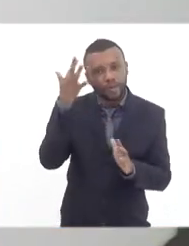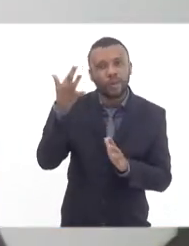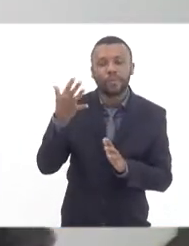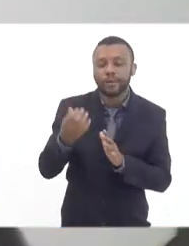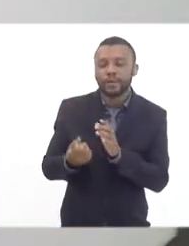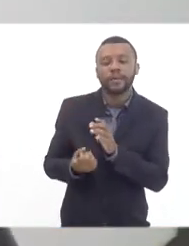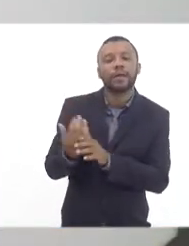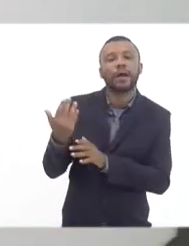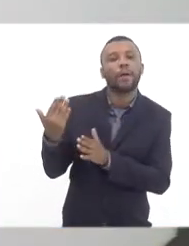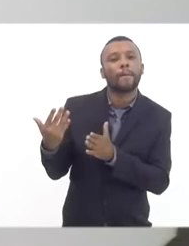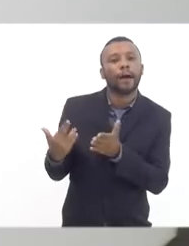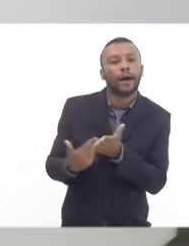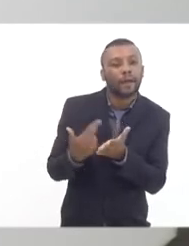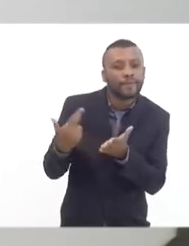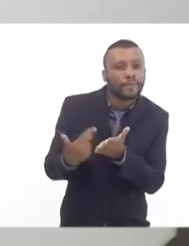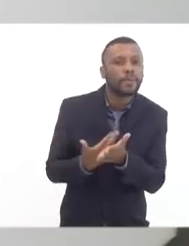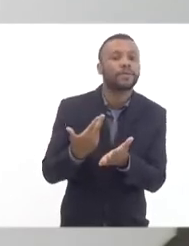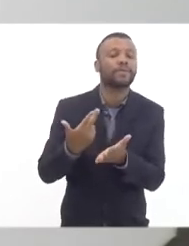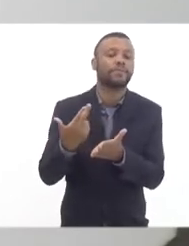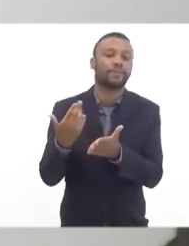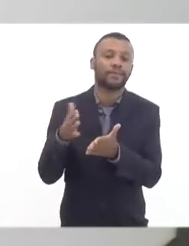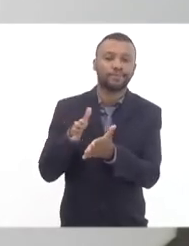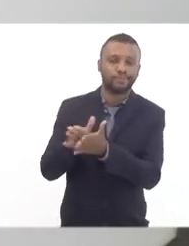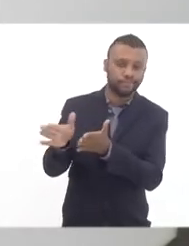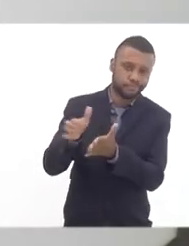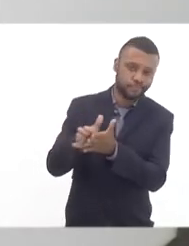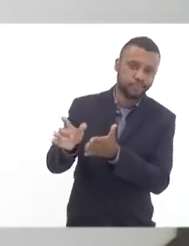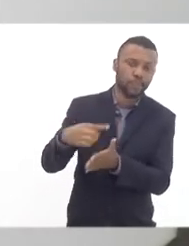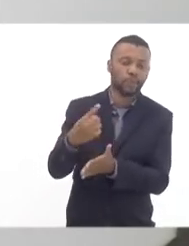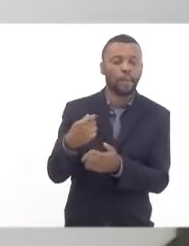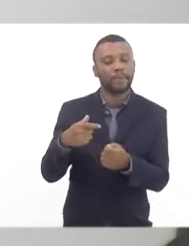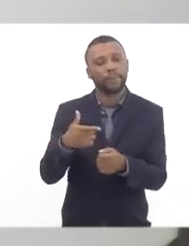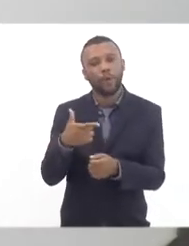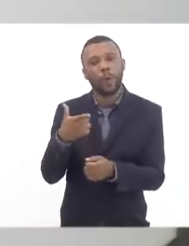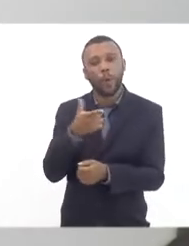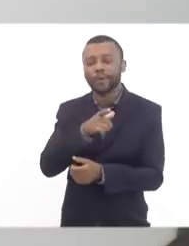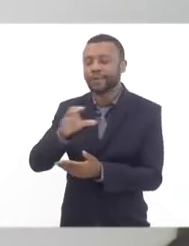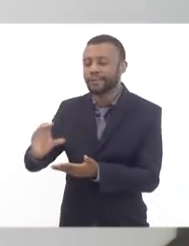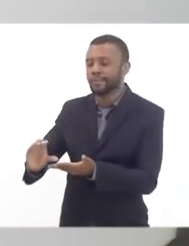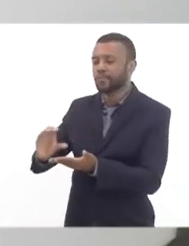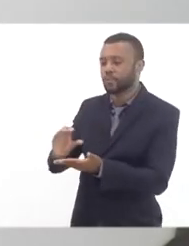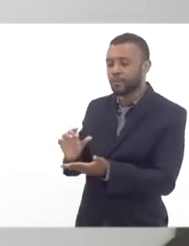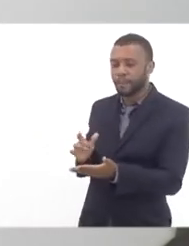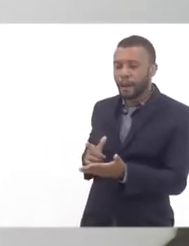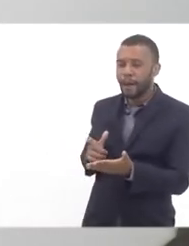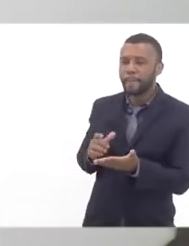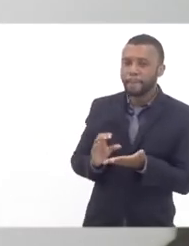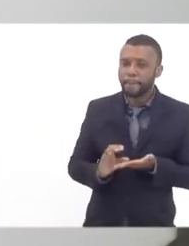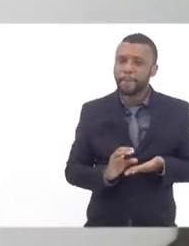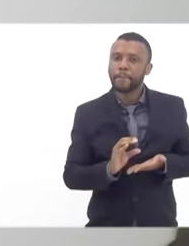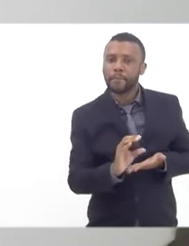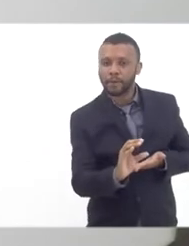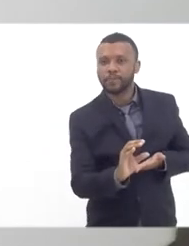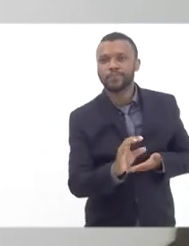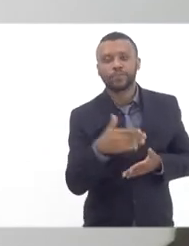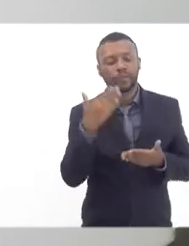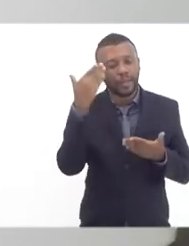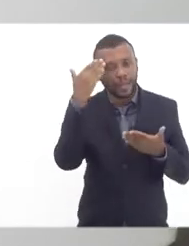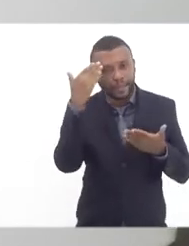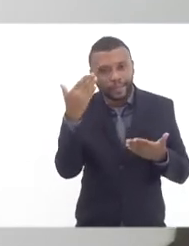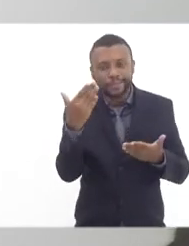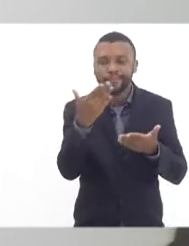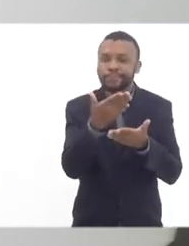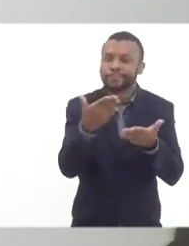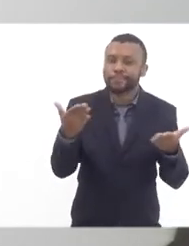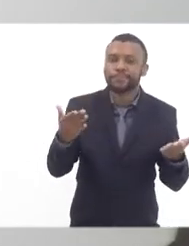a reprodução dessa revista, e aí tinha que conseguir recursos para fazer isso. Então, um agradecimento público aqui ao Adolfo